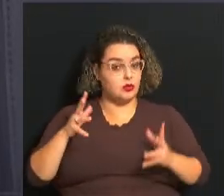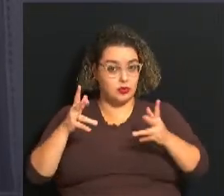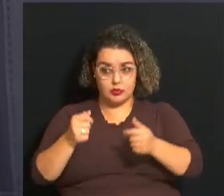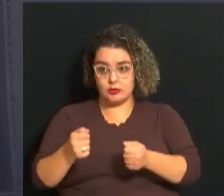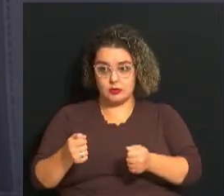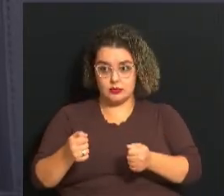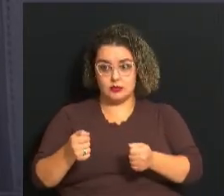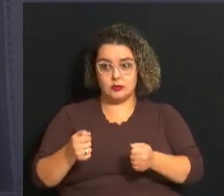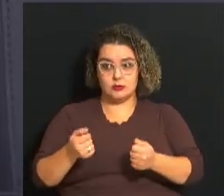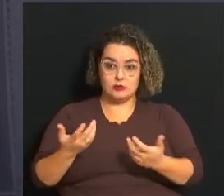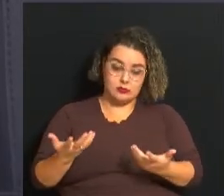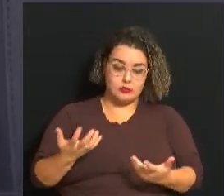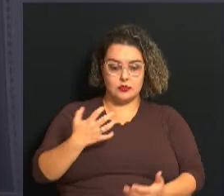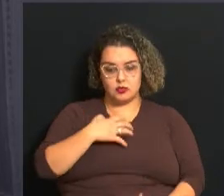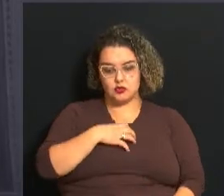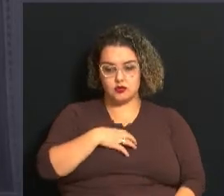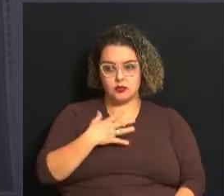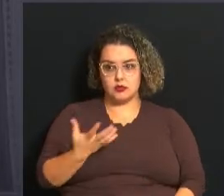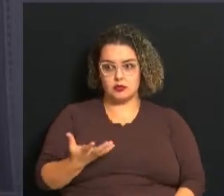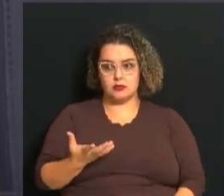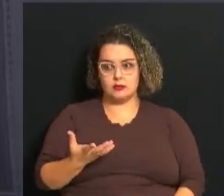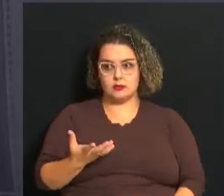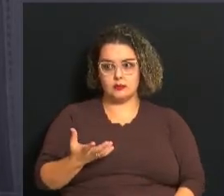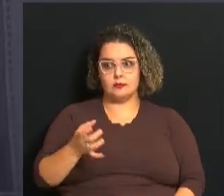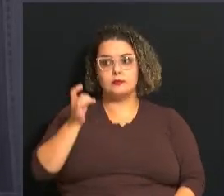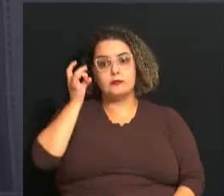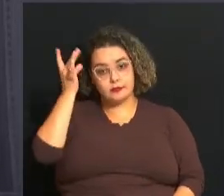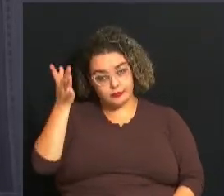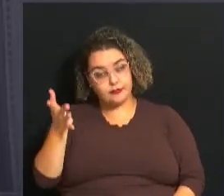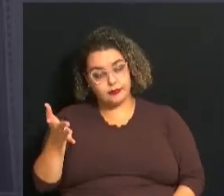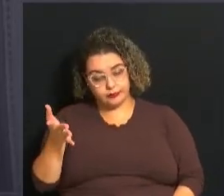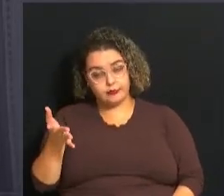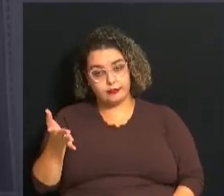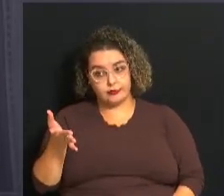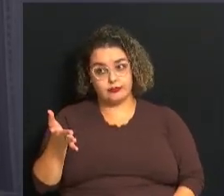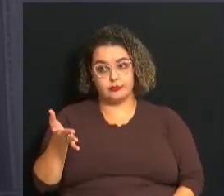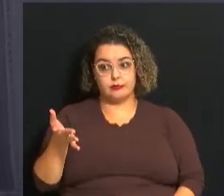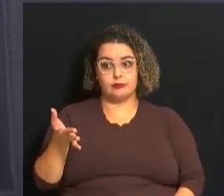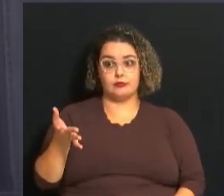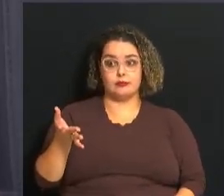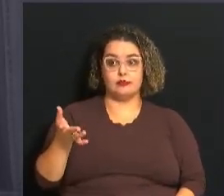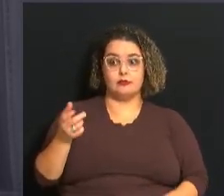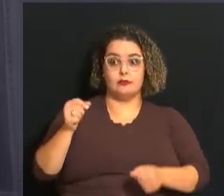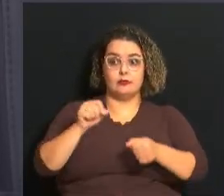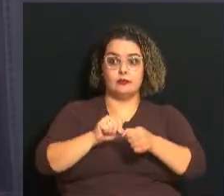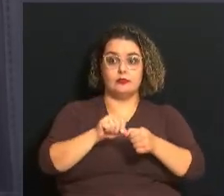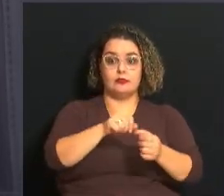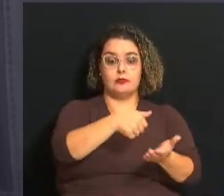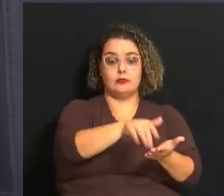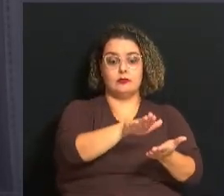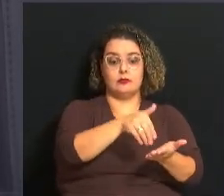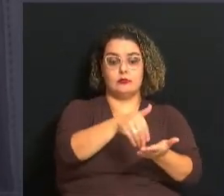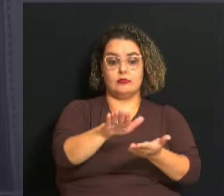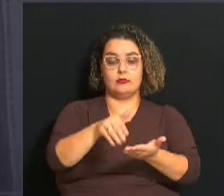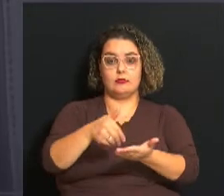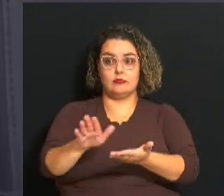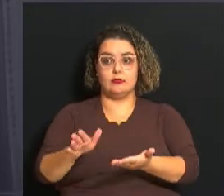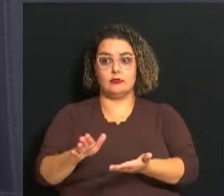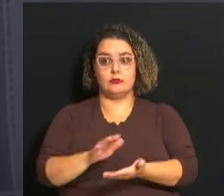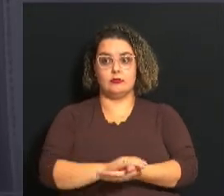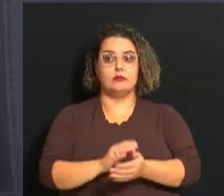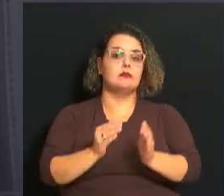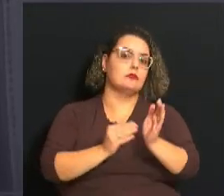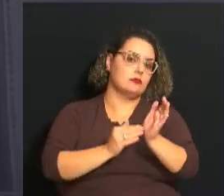que de certa maneira é facilitou né é que ele fizesse a demissão muito embora sendo